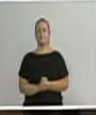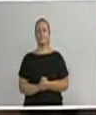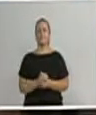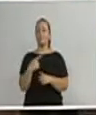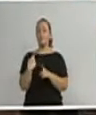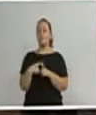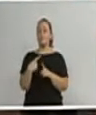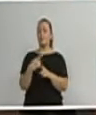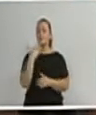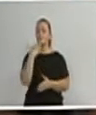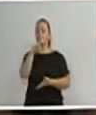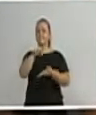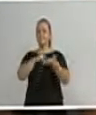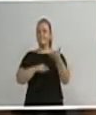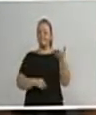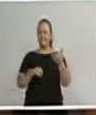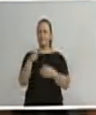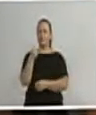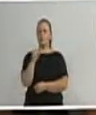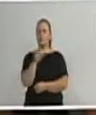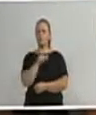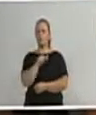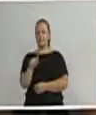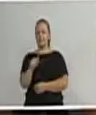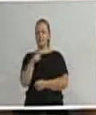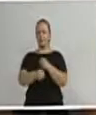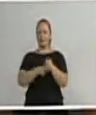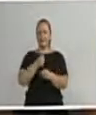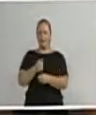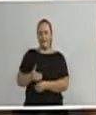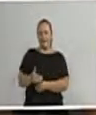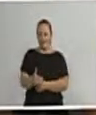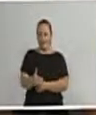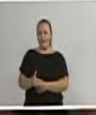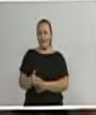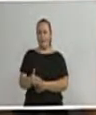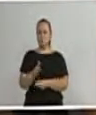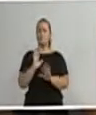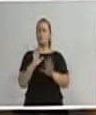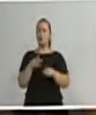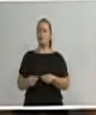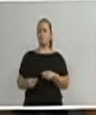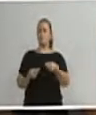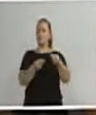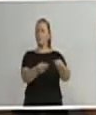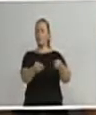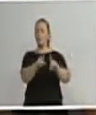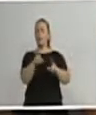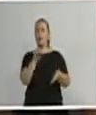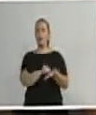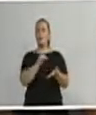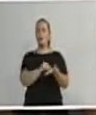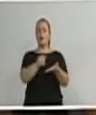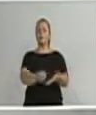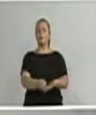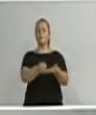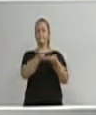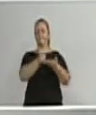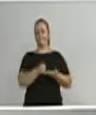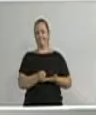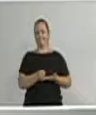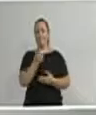requerimento 87/2016, este ano ainda, nós encaminhamos e não recebemos todo o apoio necessário. Ainda bem que temos um